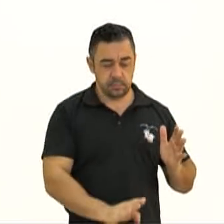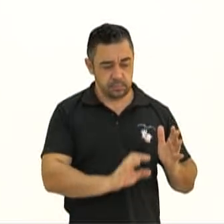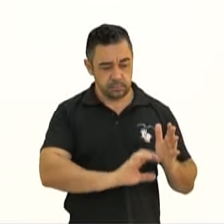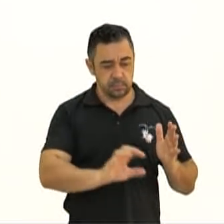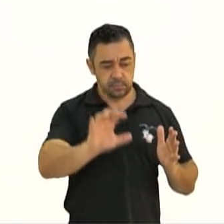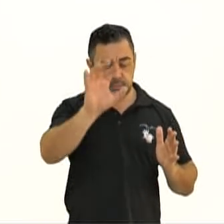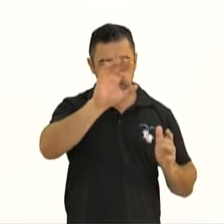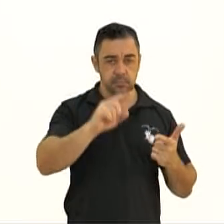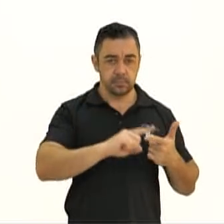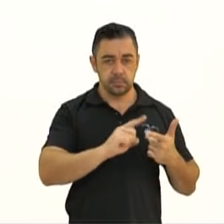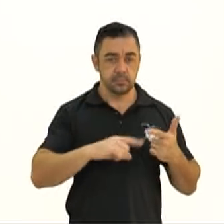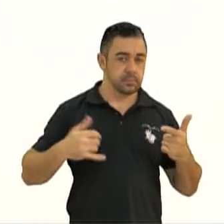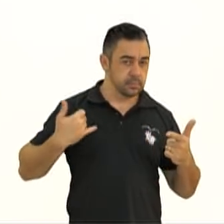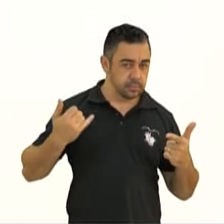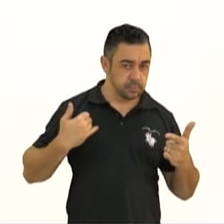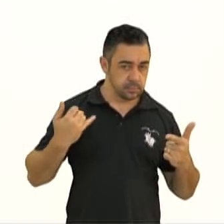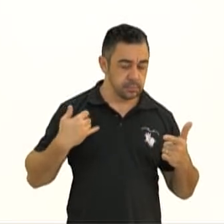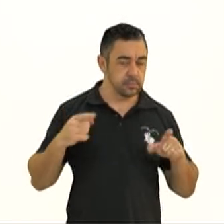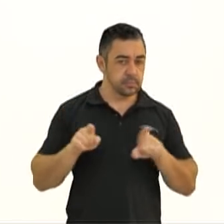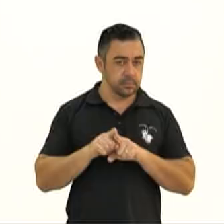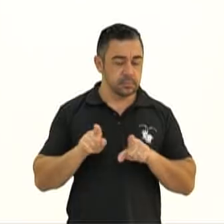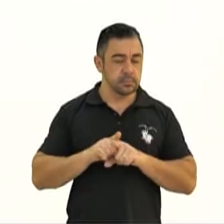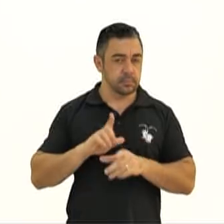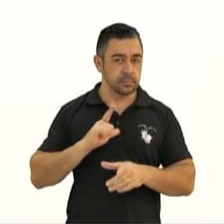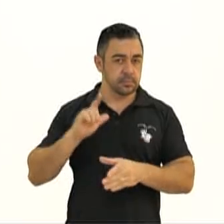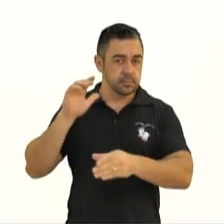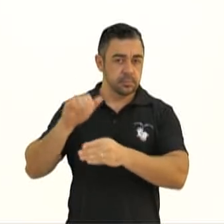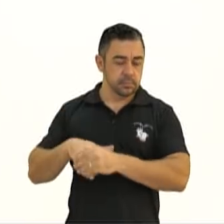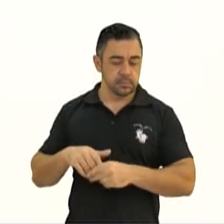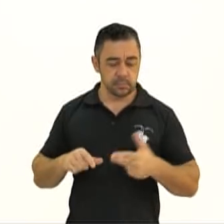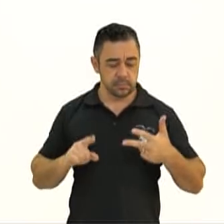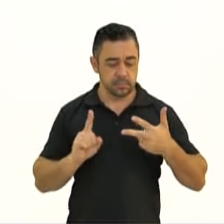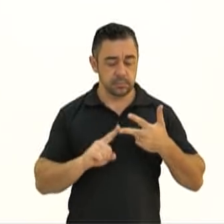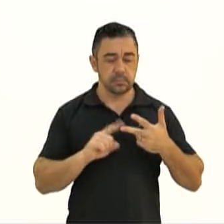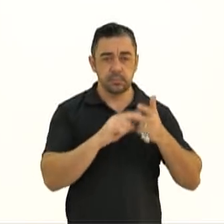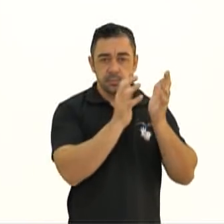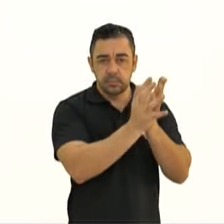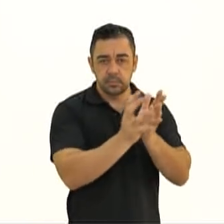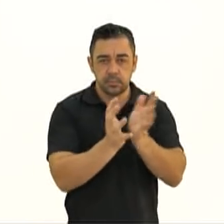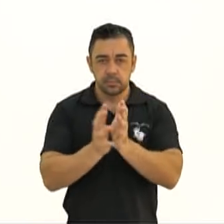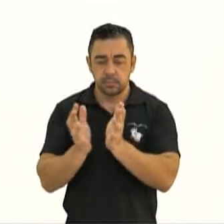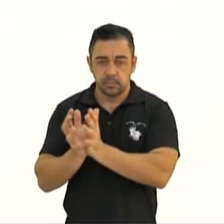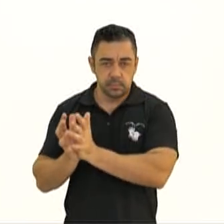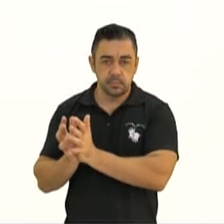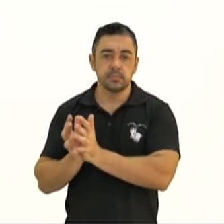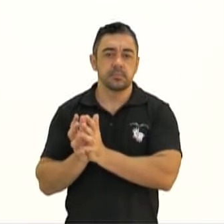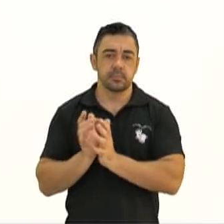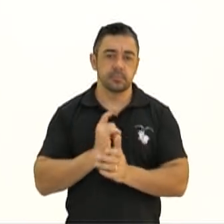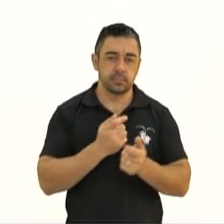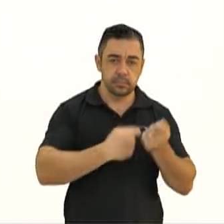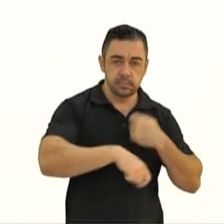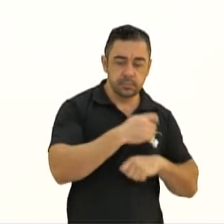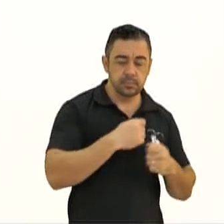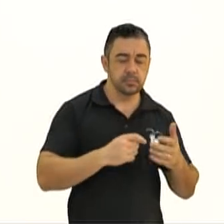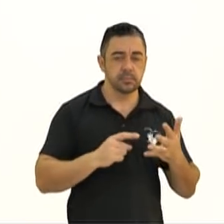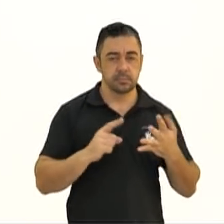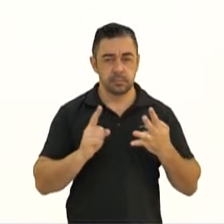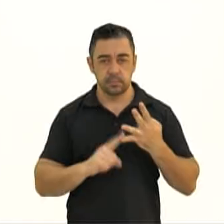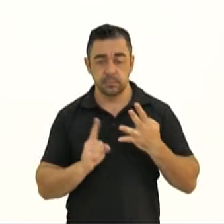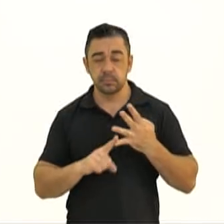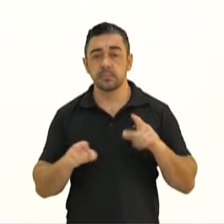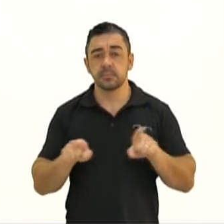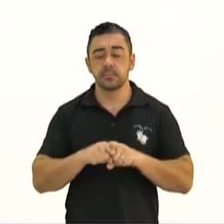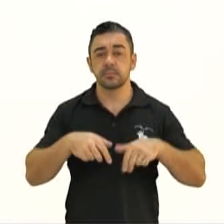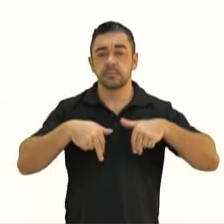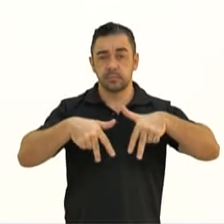faixas etárias com direito a voto, de todas as classes econômicas e de ambos os sexos. Ou seja, se eu vou fazer